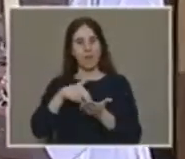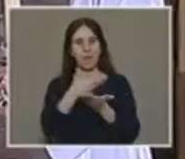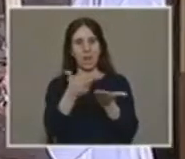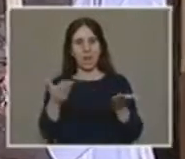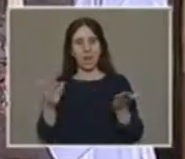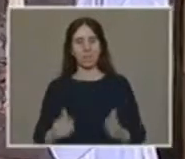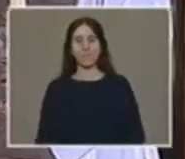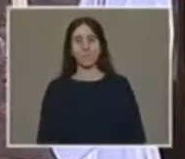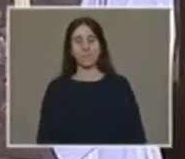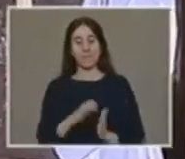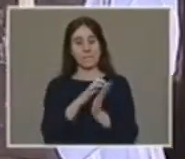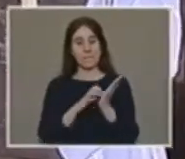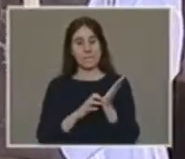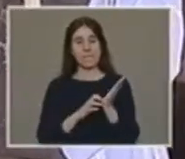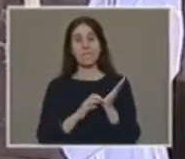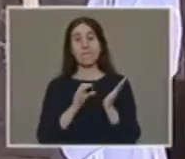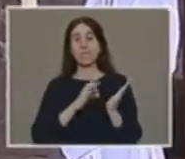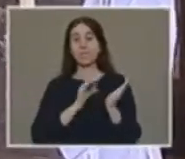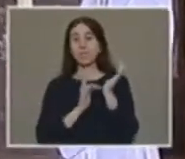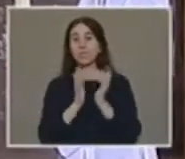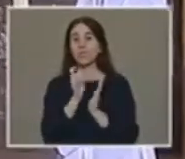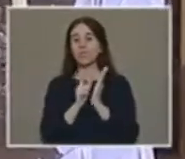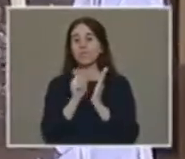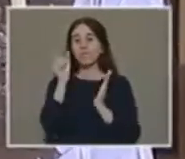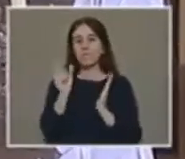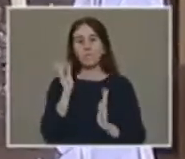Evangelho de Nosso Senhor Jesus Cristo, segundo São Lucas.